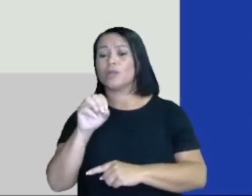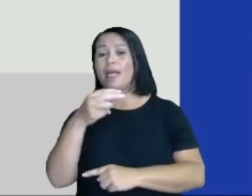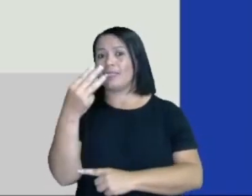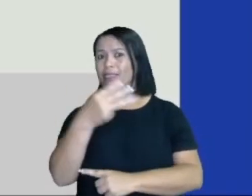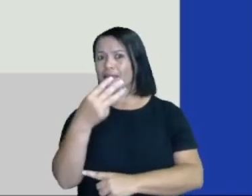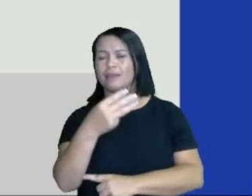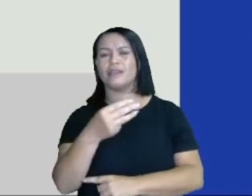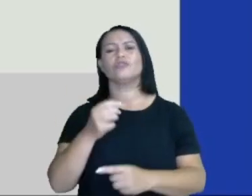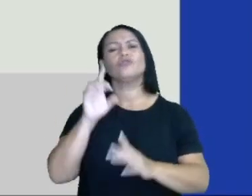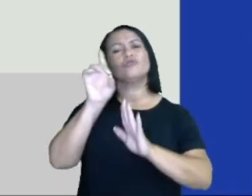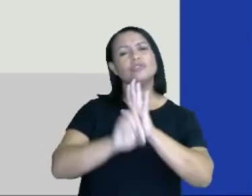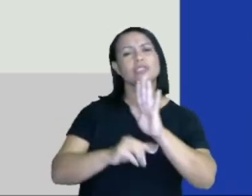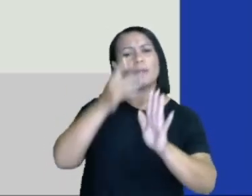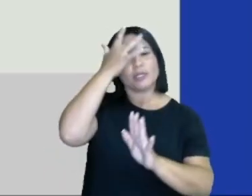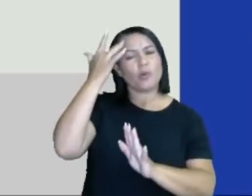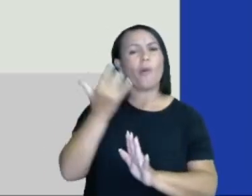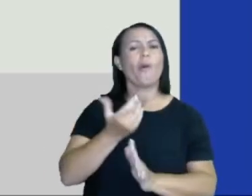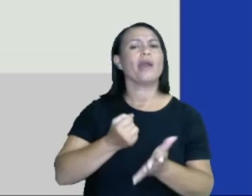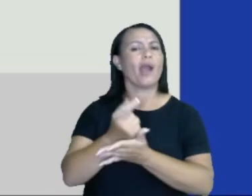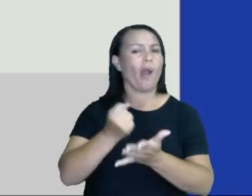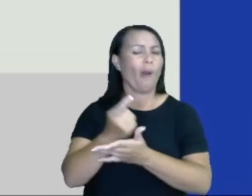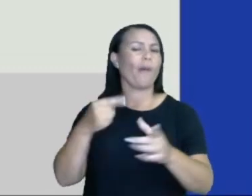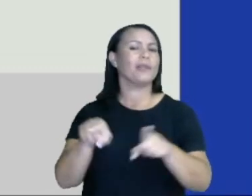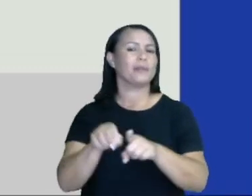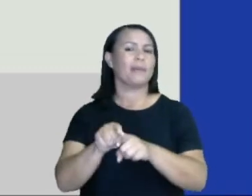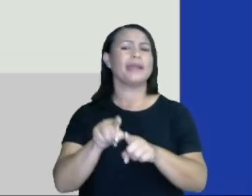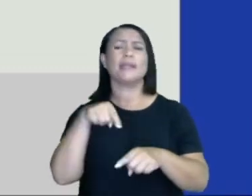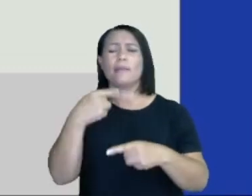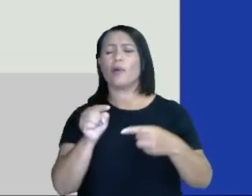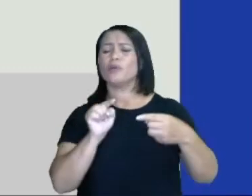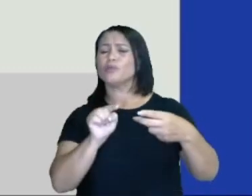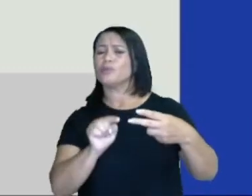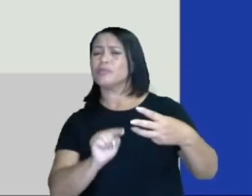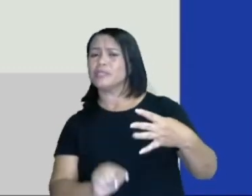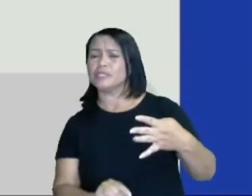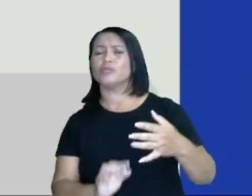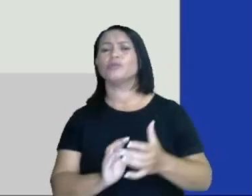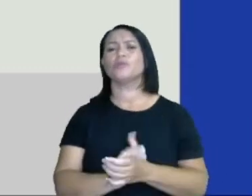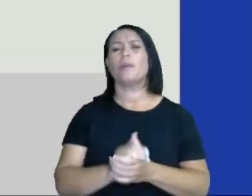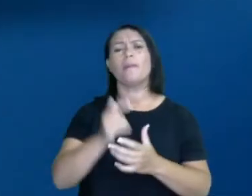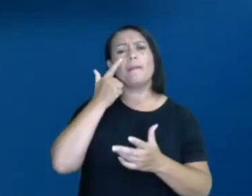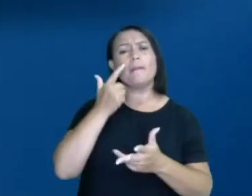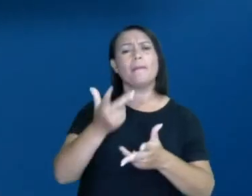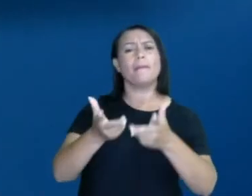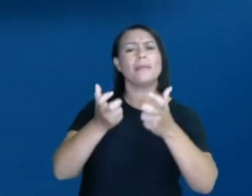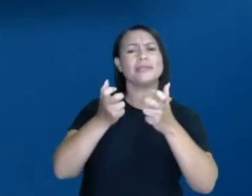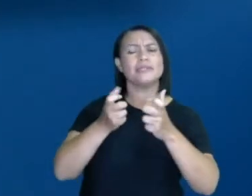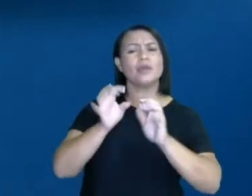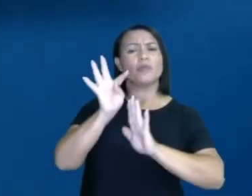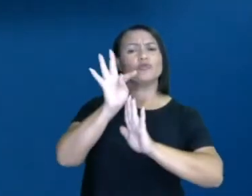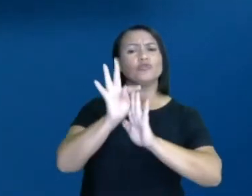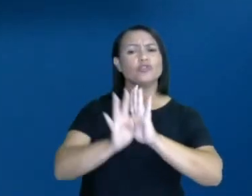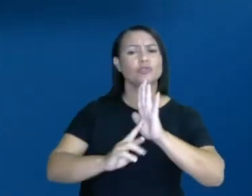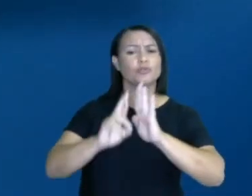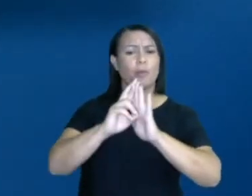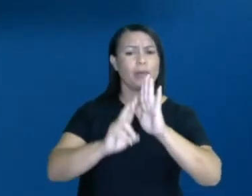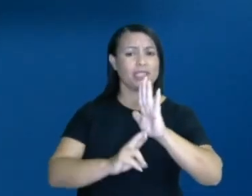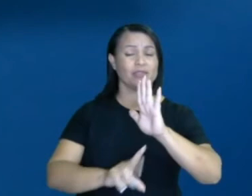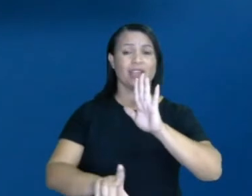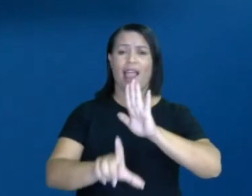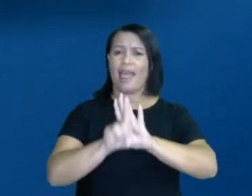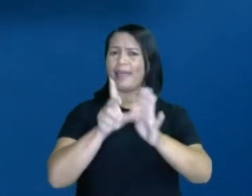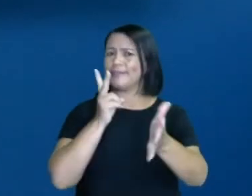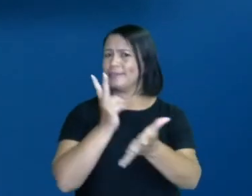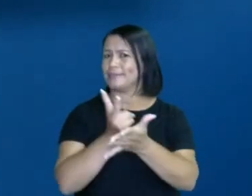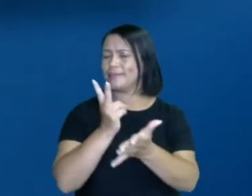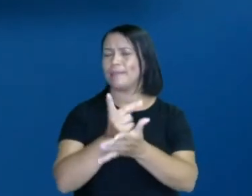ó, artigo 6 e logo em seguida, incisos. Então percebam, os textos normativos e legais sempre